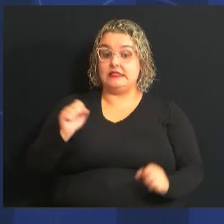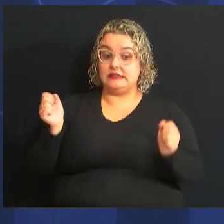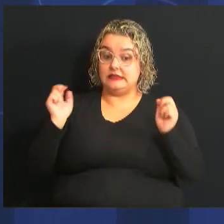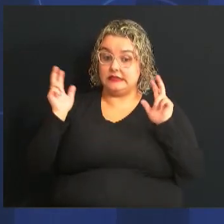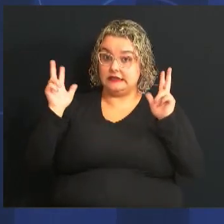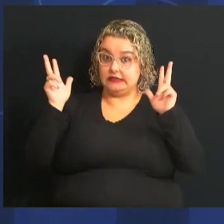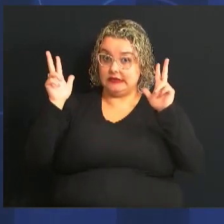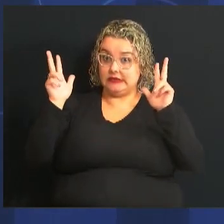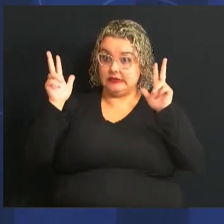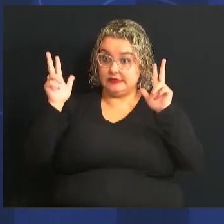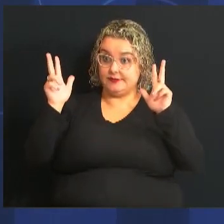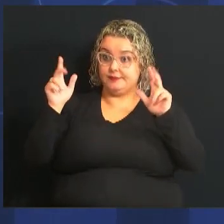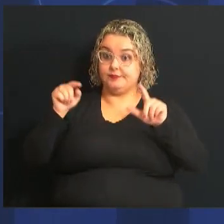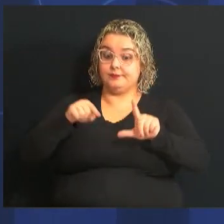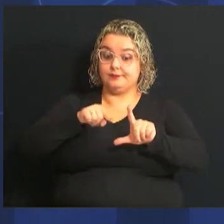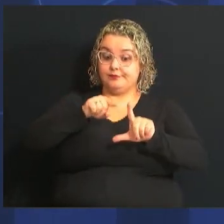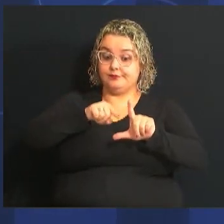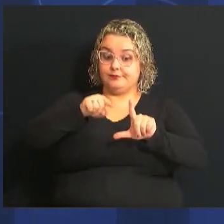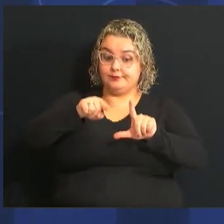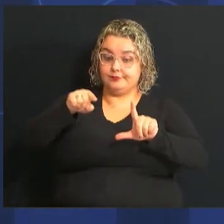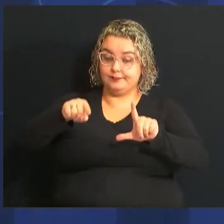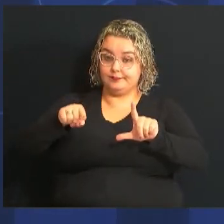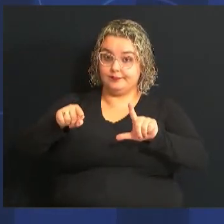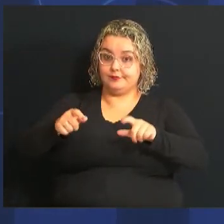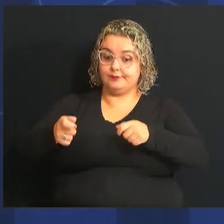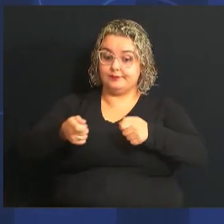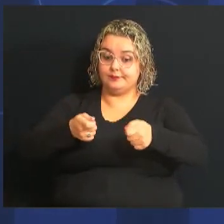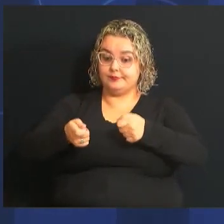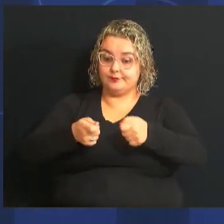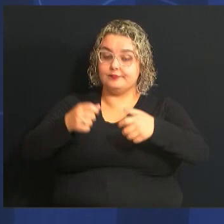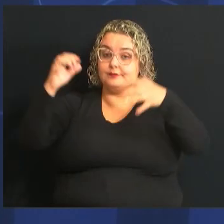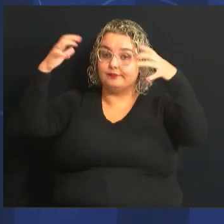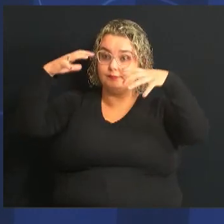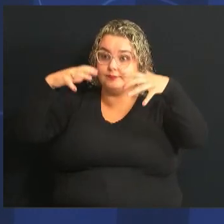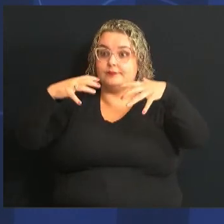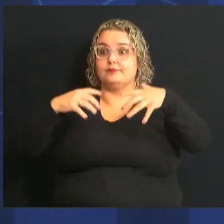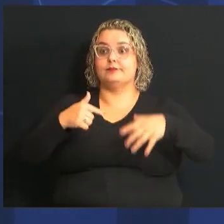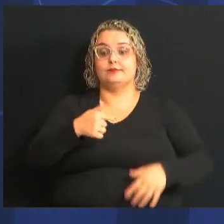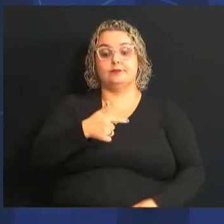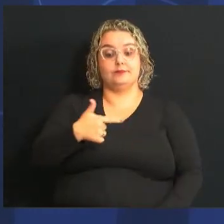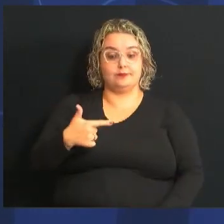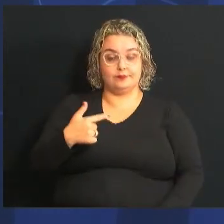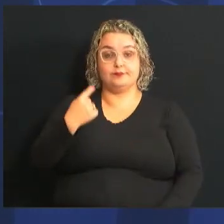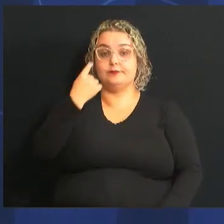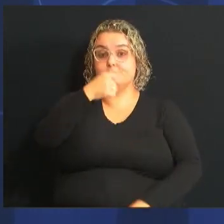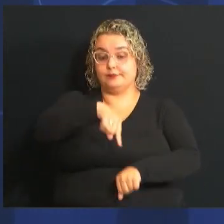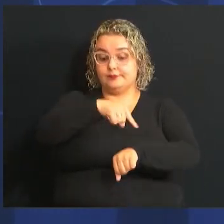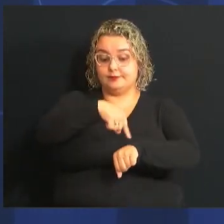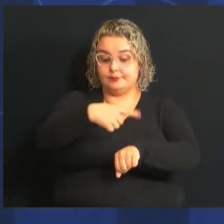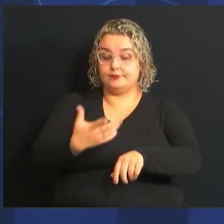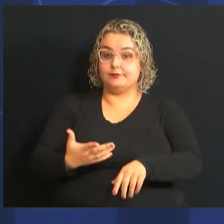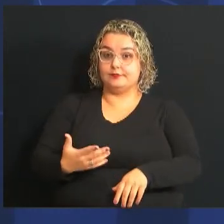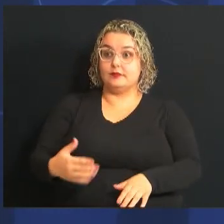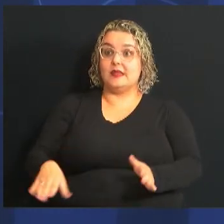O índice que mede as chuvas acumuladas nas últimas 72 horas chegou em